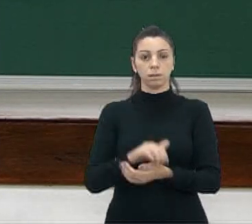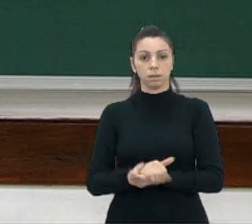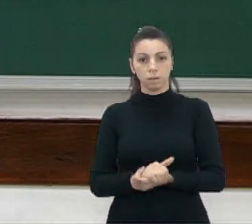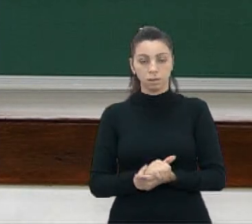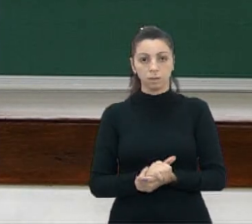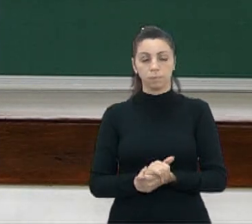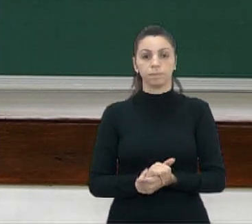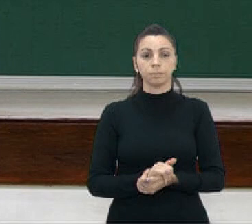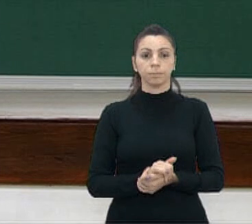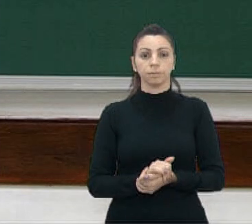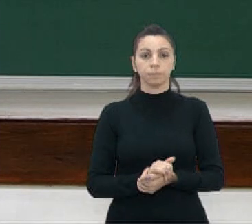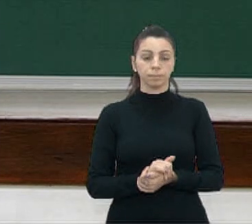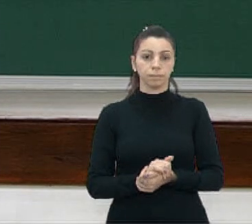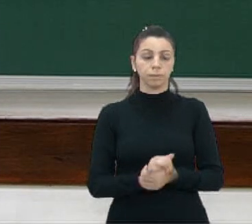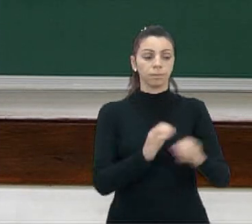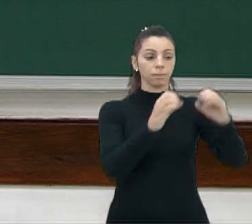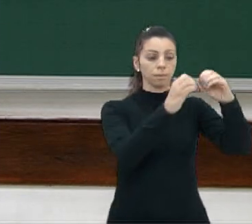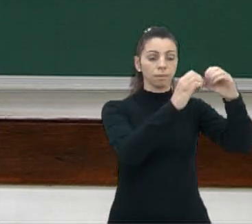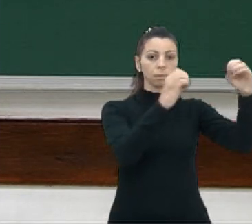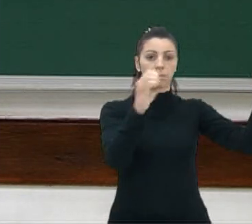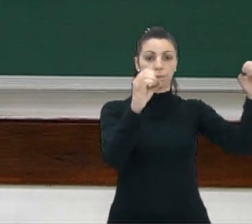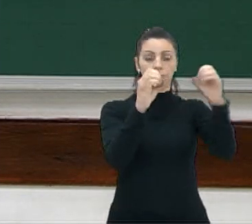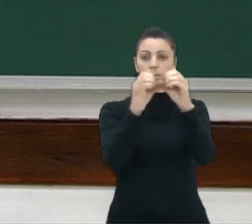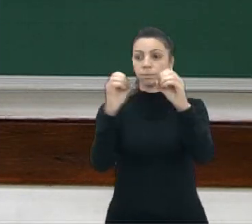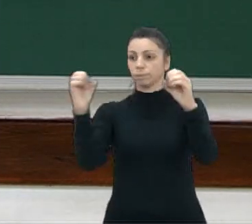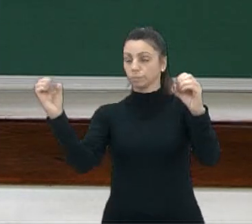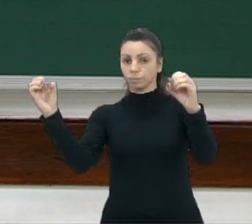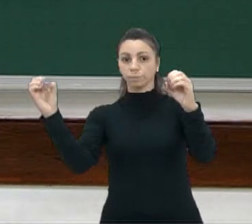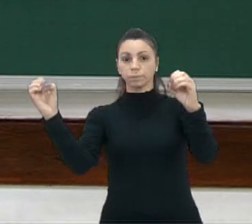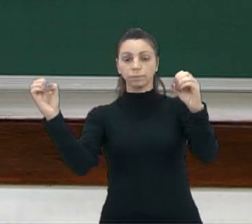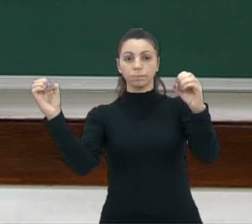subordinada não, coordenada. Uma oração coordenada